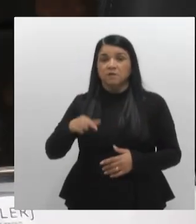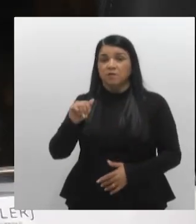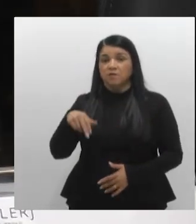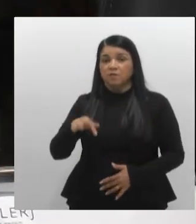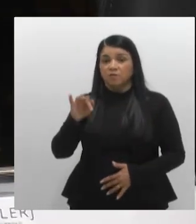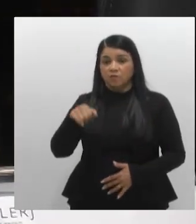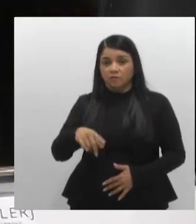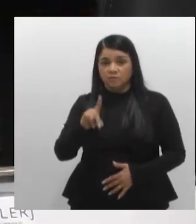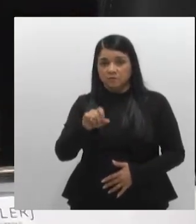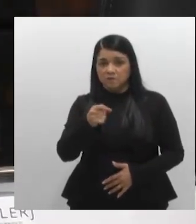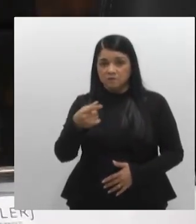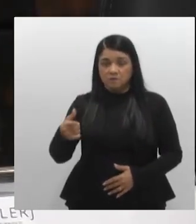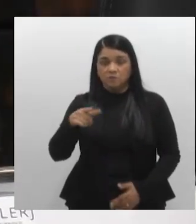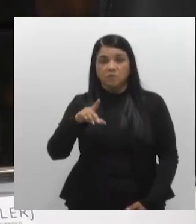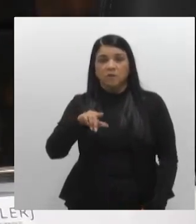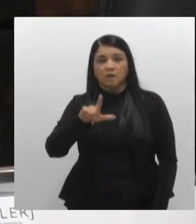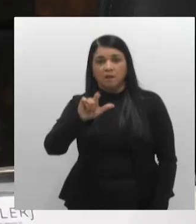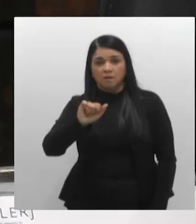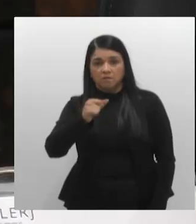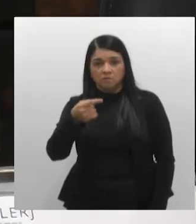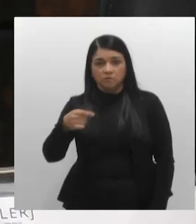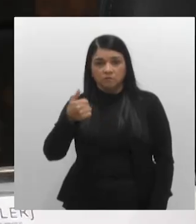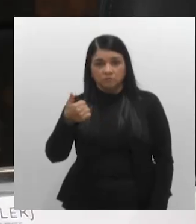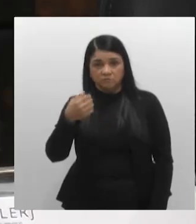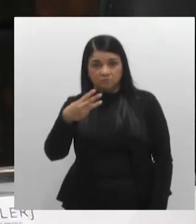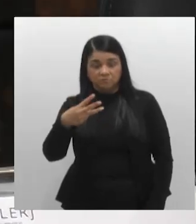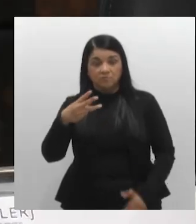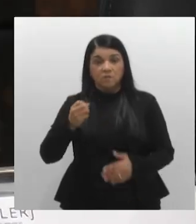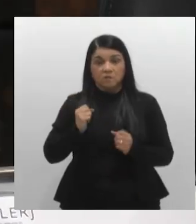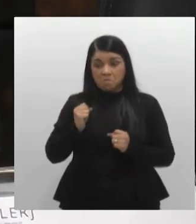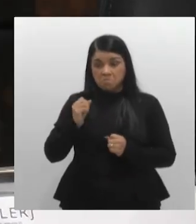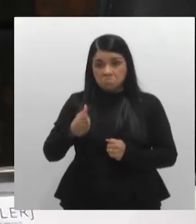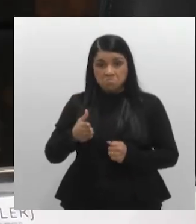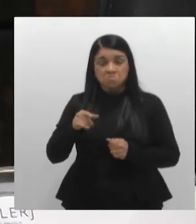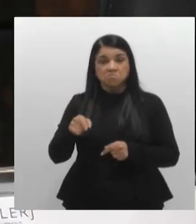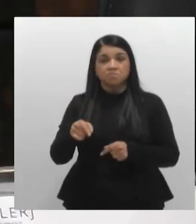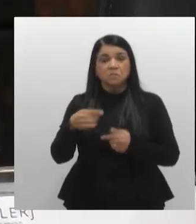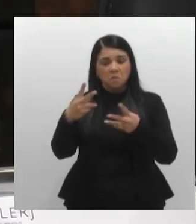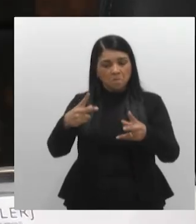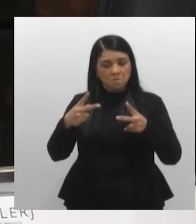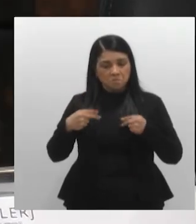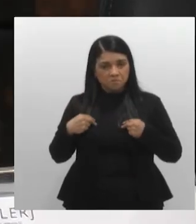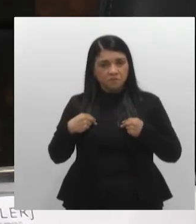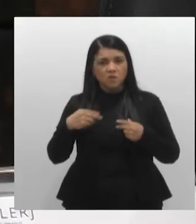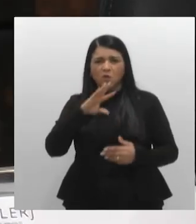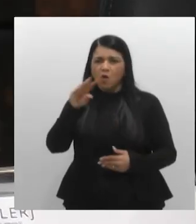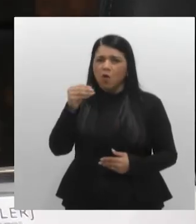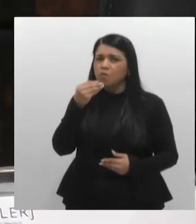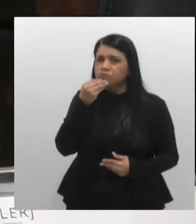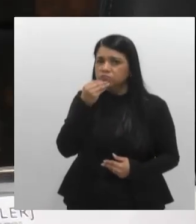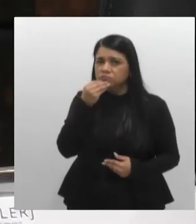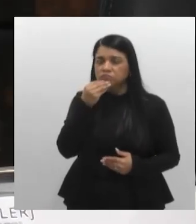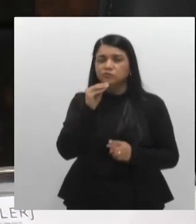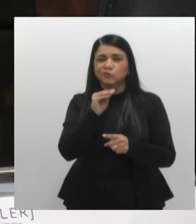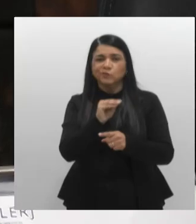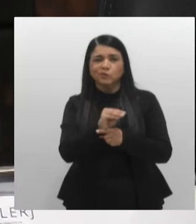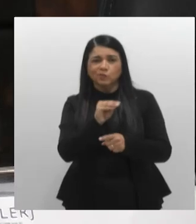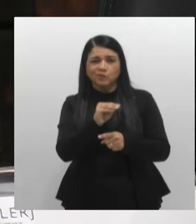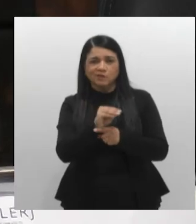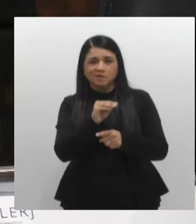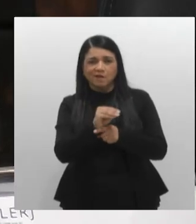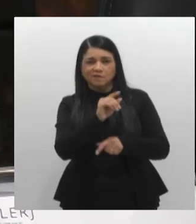Leão 13, vejo esta missão como um presente, uma preciosa oportunidade de cuidar da